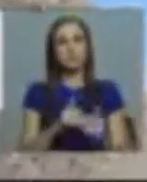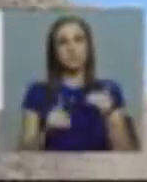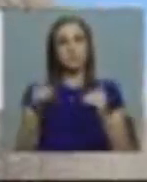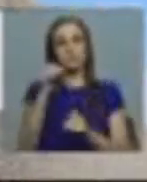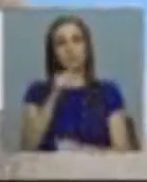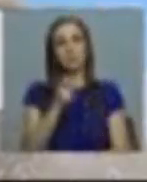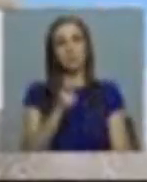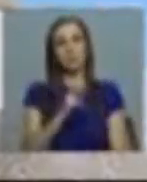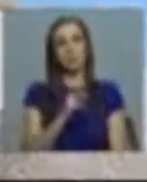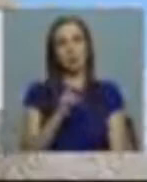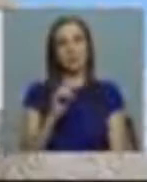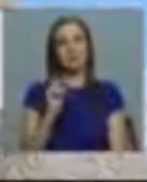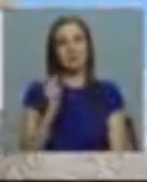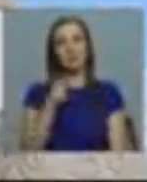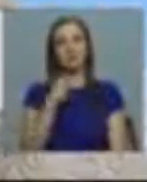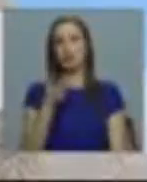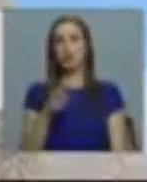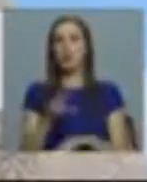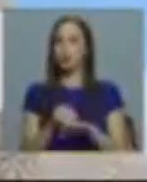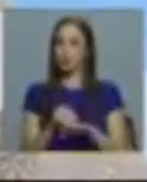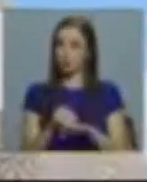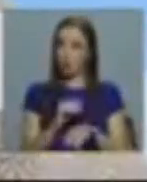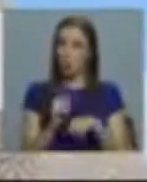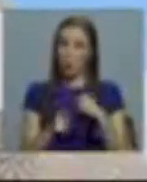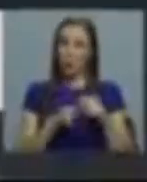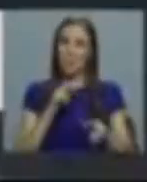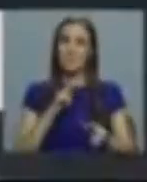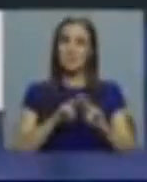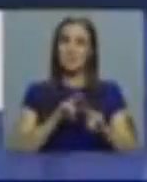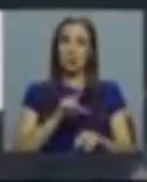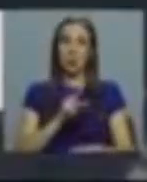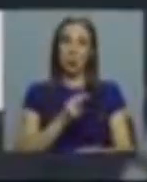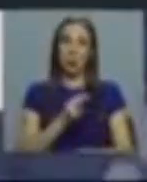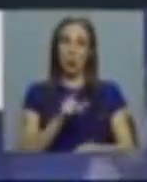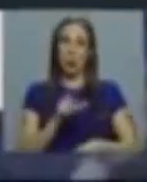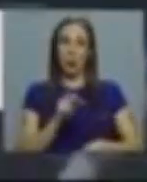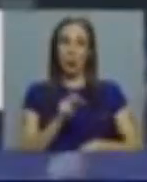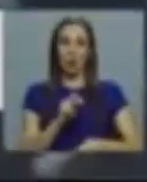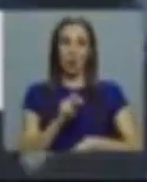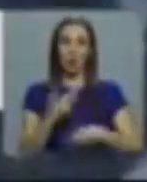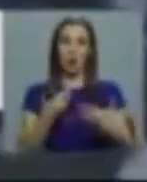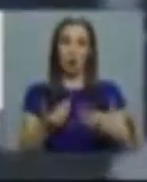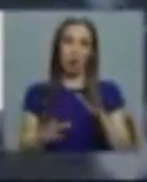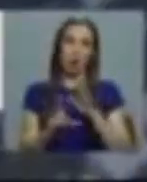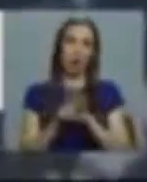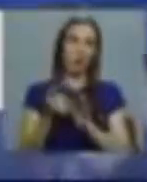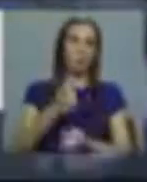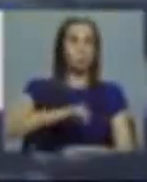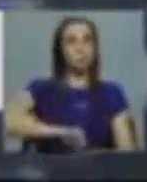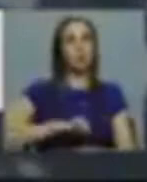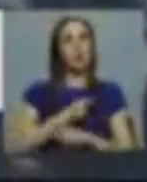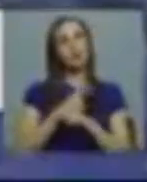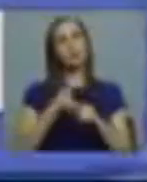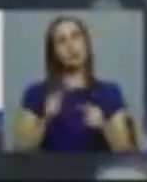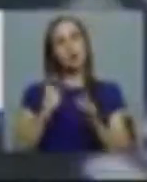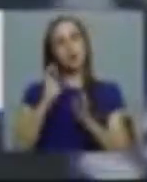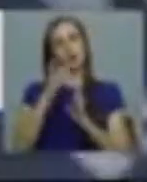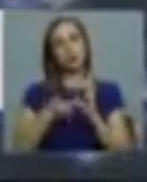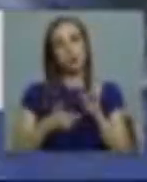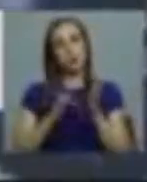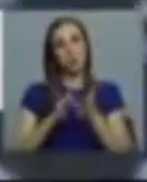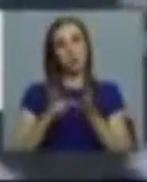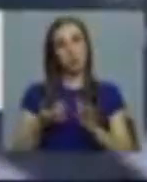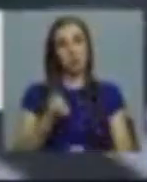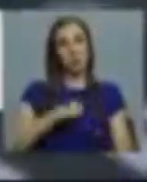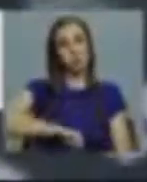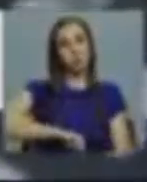quase 30 anos, vai mais longe e diz mesmo que a prisão de Lula da Silva neste momento é ilegal porque viola a Constituição